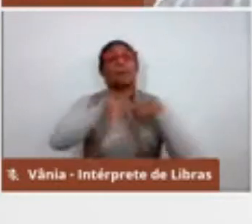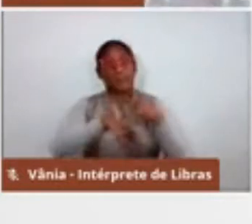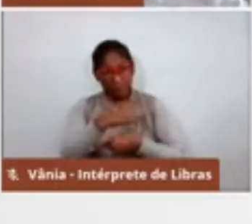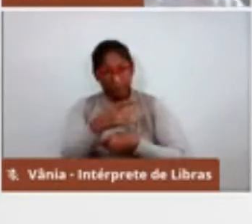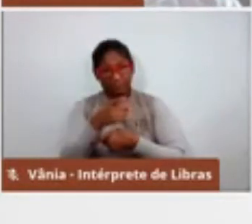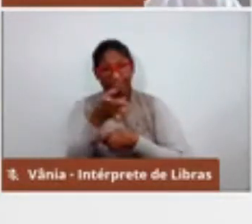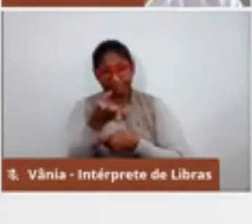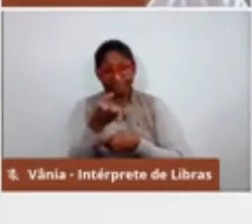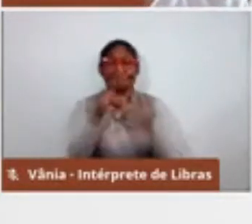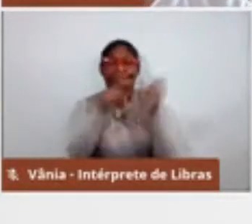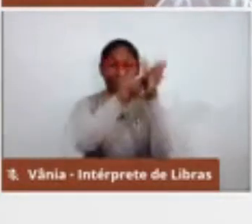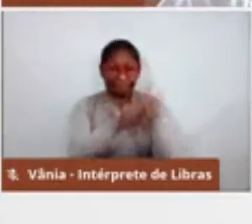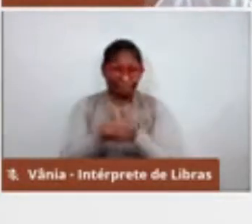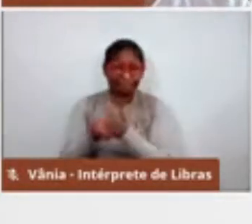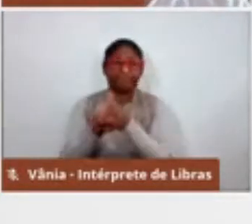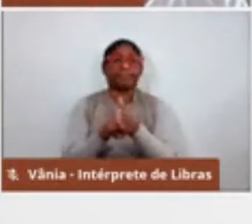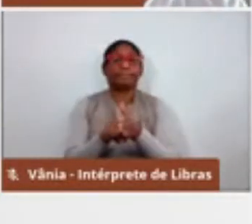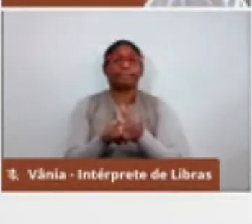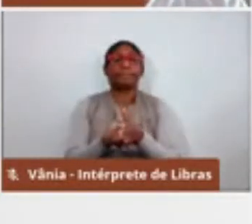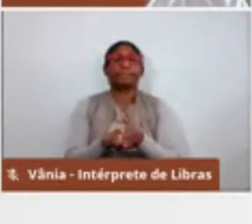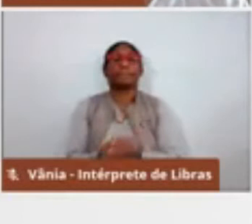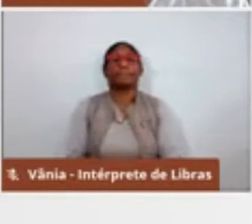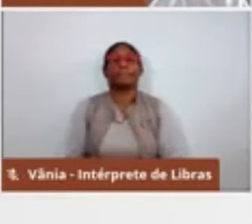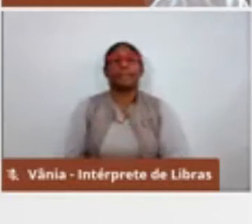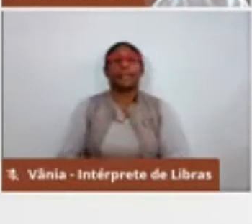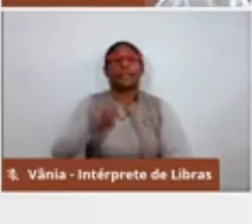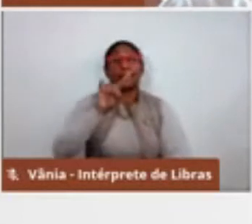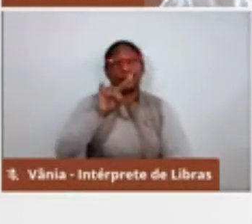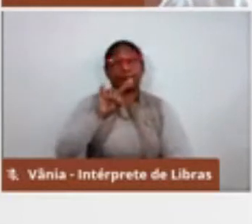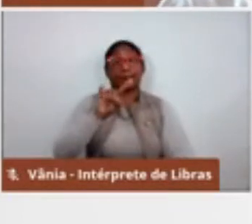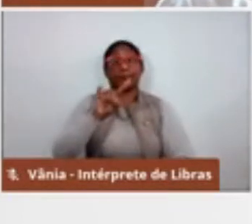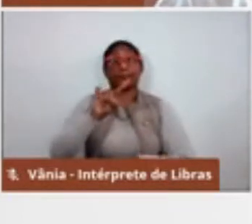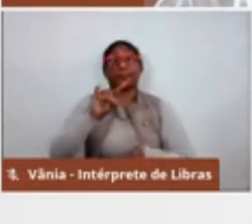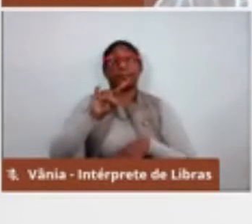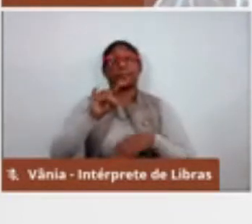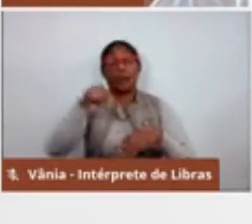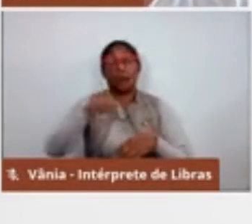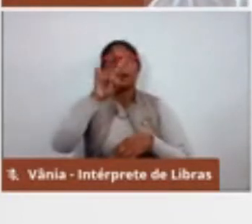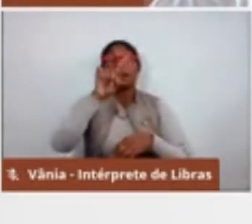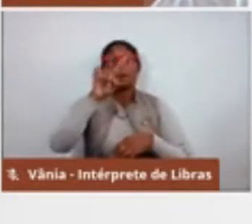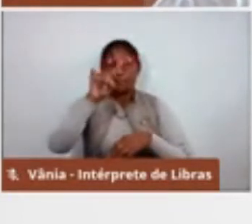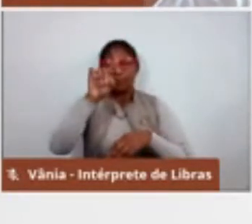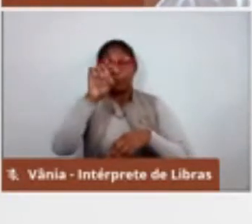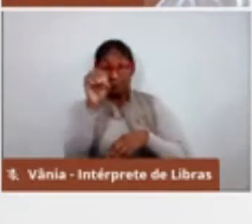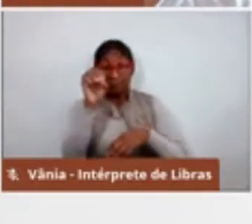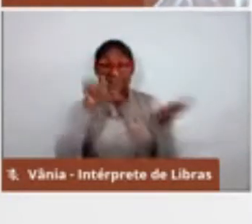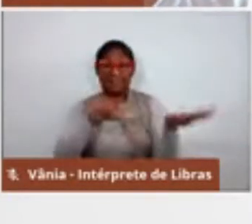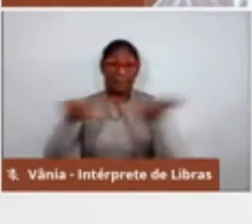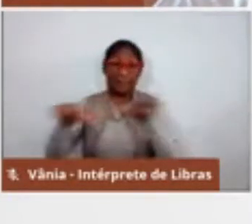Na análise, então, do que nós temos para esta 10ª semana do modelo do distanciamento controlado, são